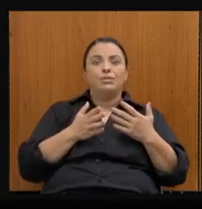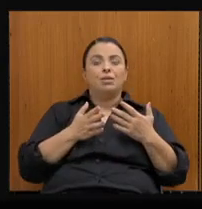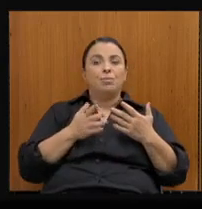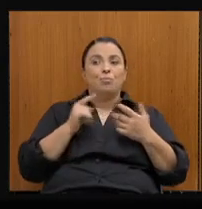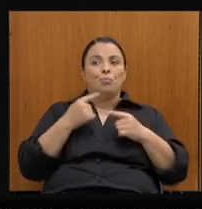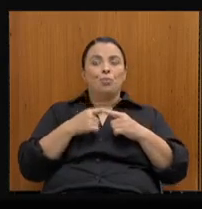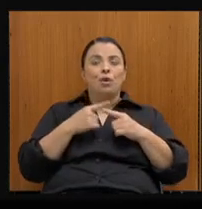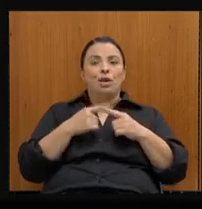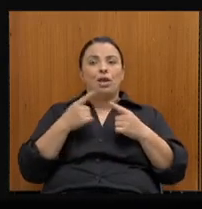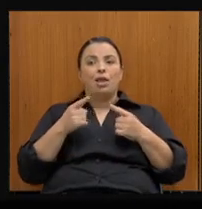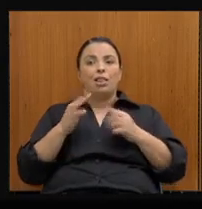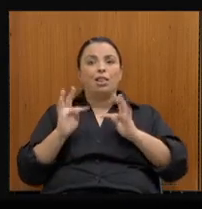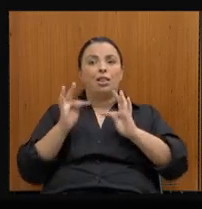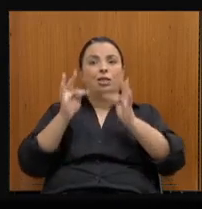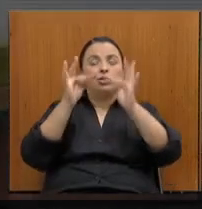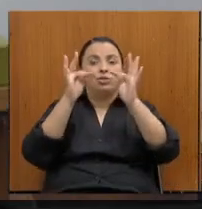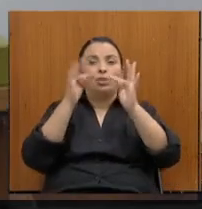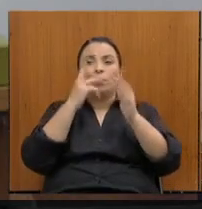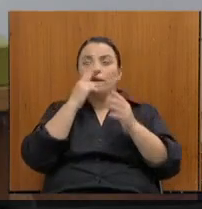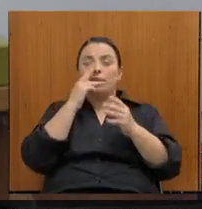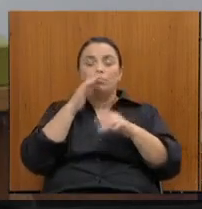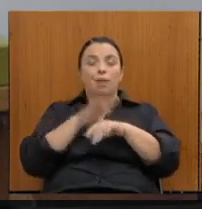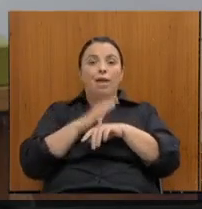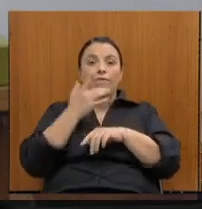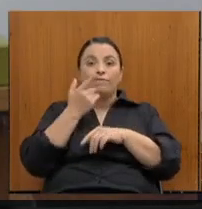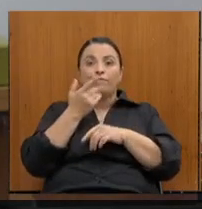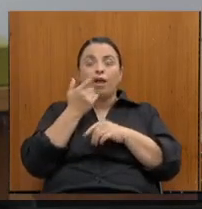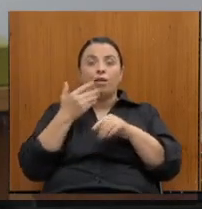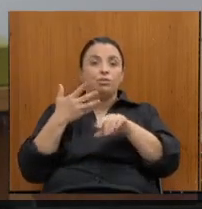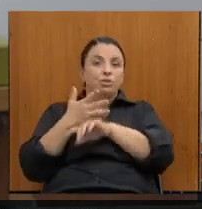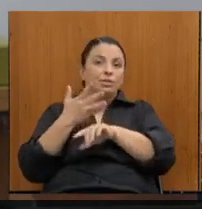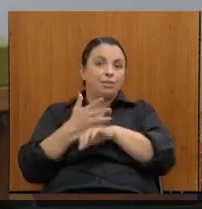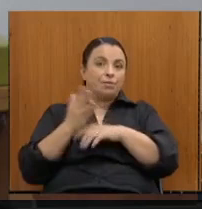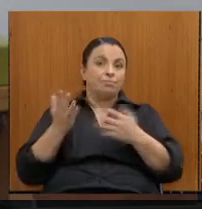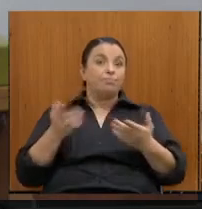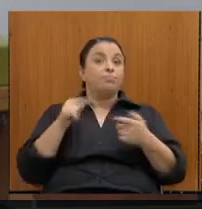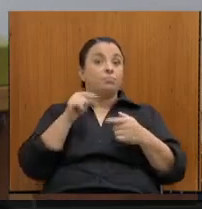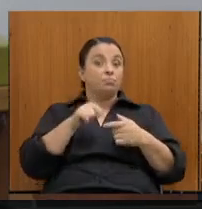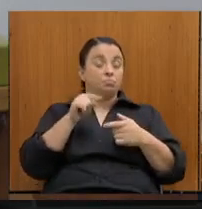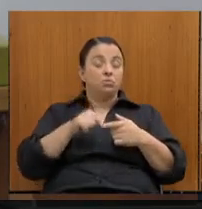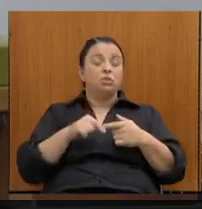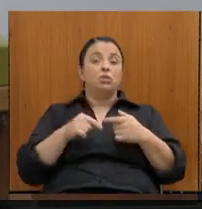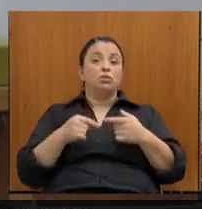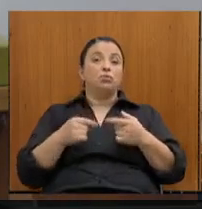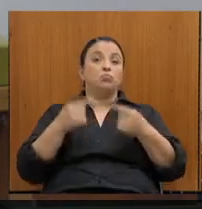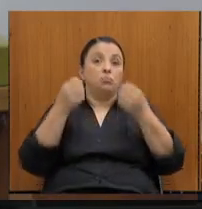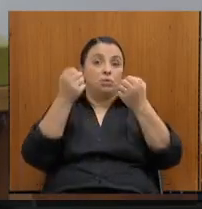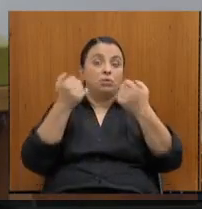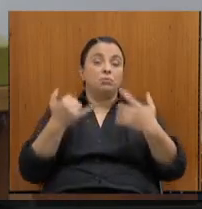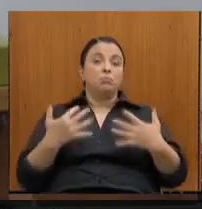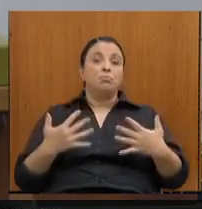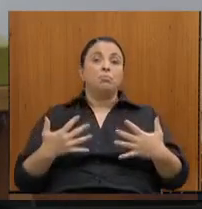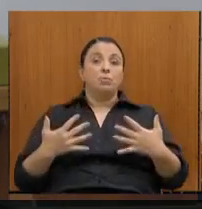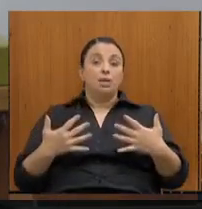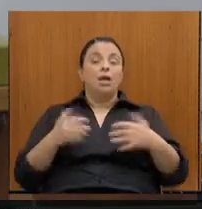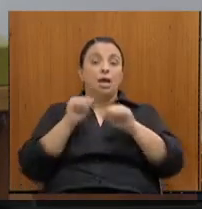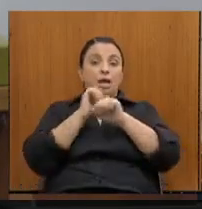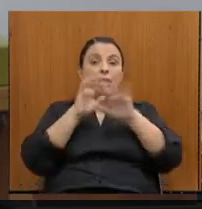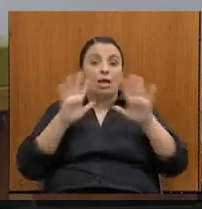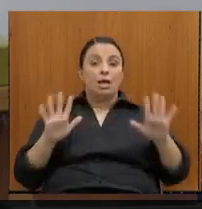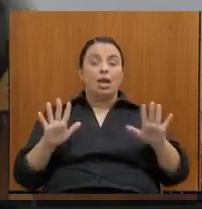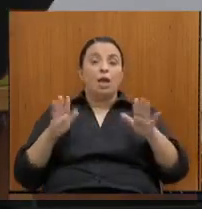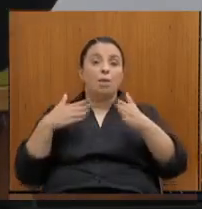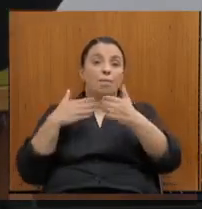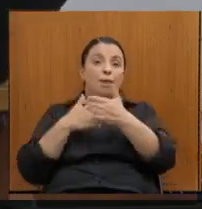tecnologias entram com facilidade isso é muito bem descritos nos livros do poste sobre barreira